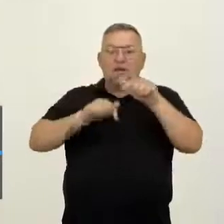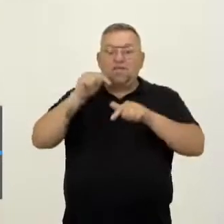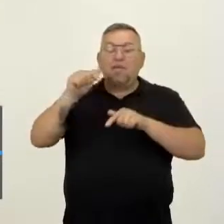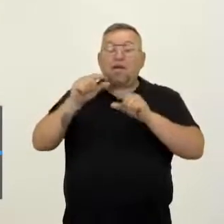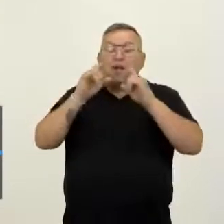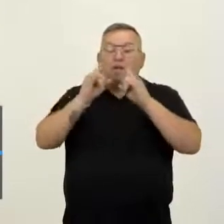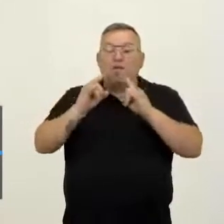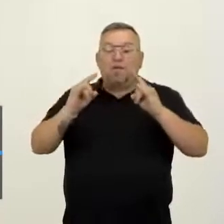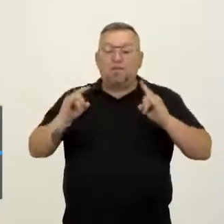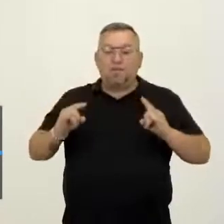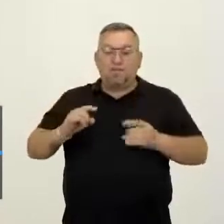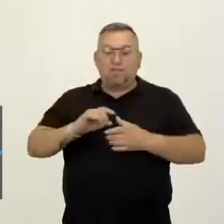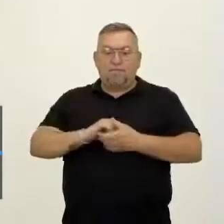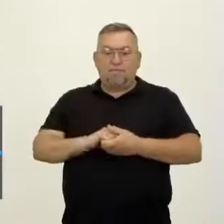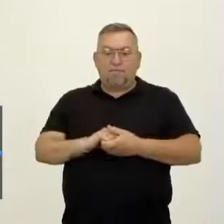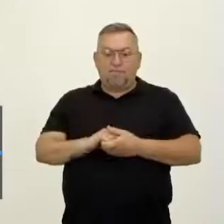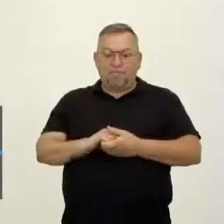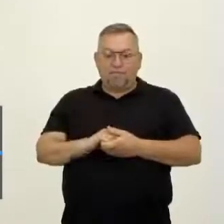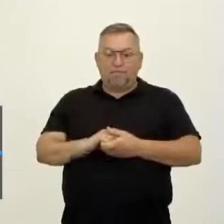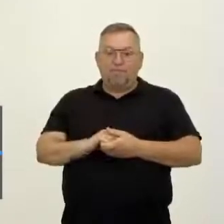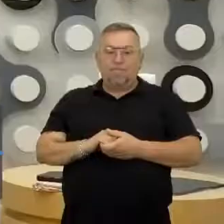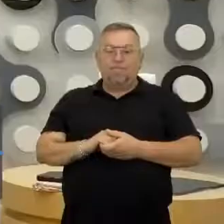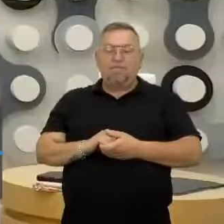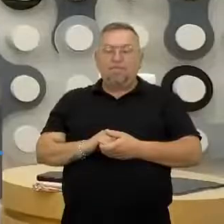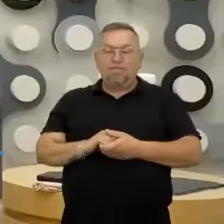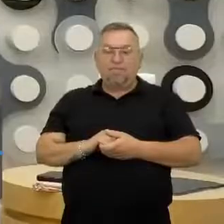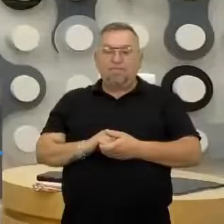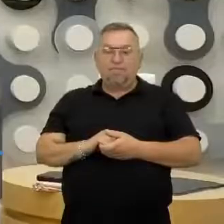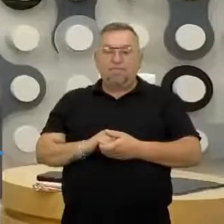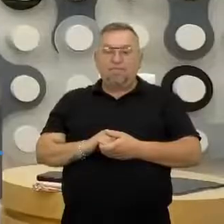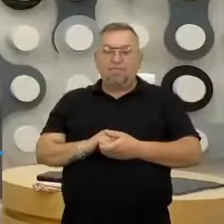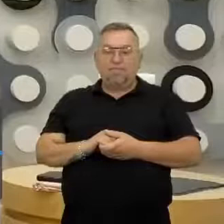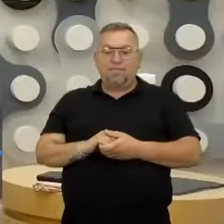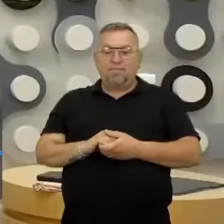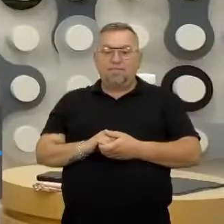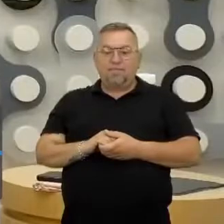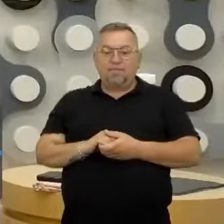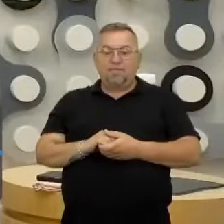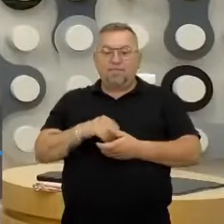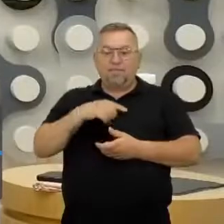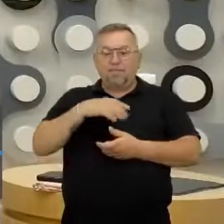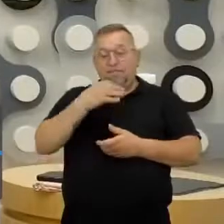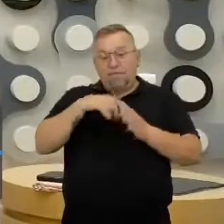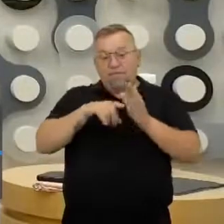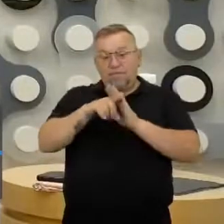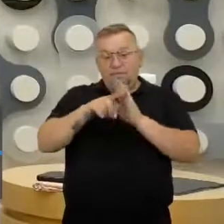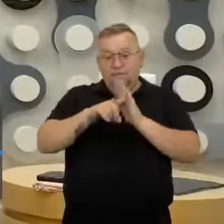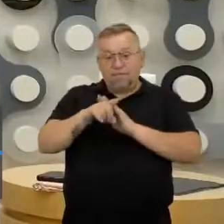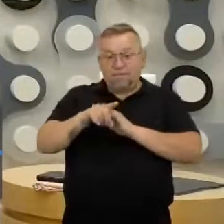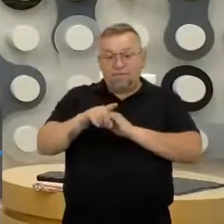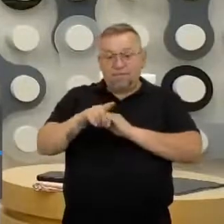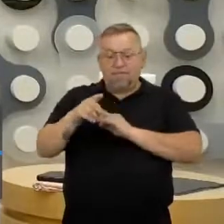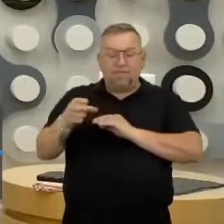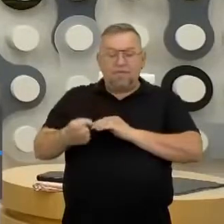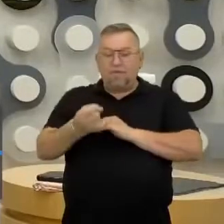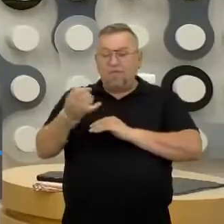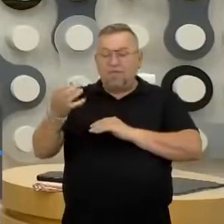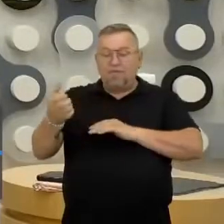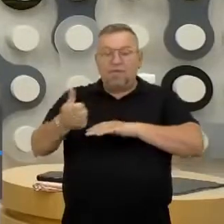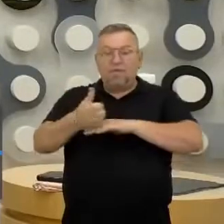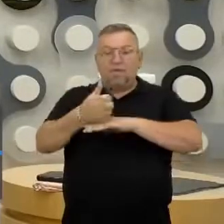circo? Pode começar com você, professor. Quem trabalha no circo? Bom, é interessante pensar que existe uma gama de profissionais e, às